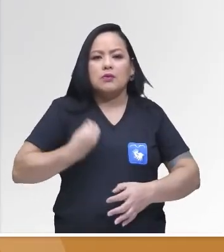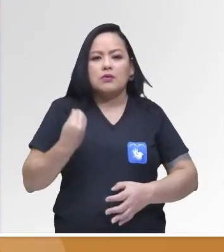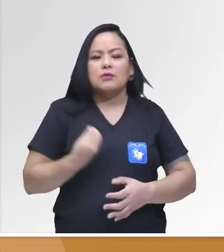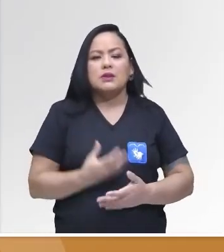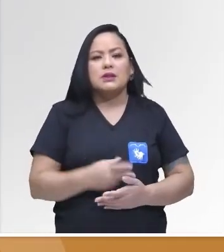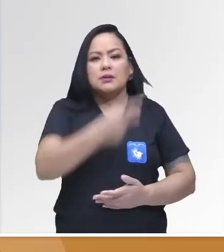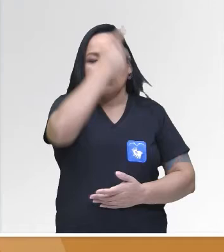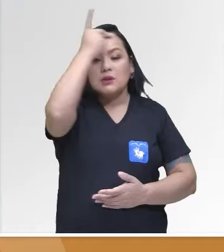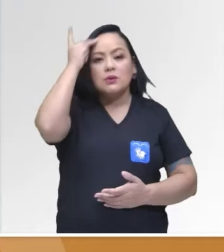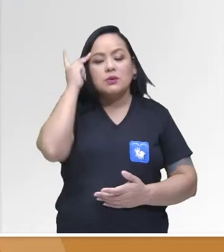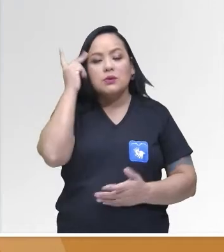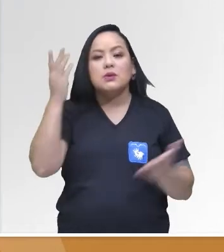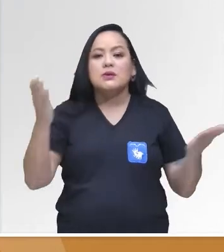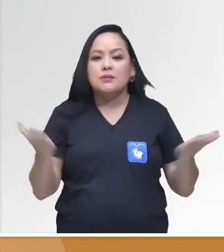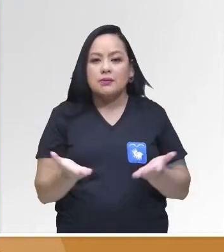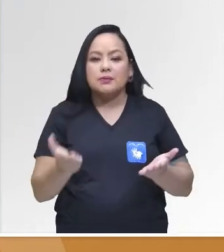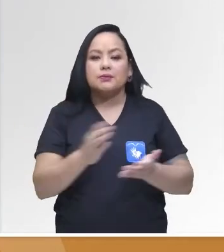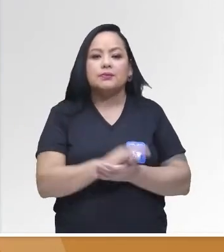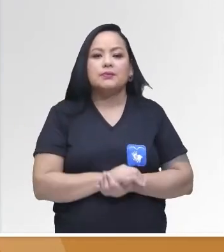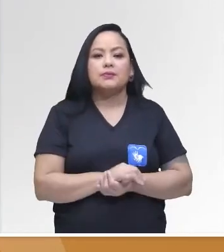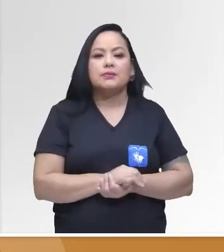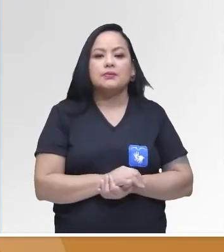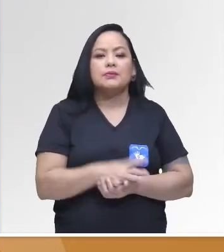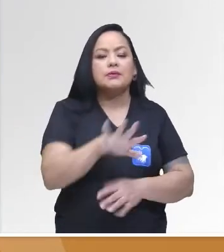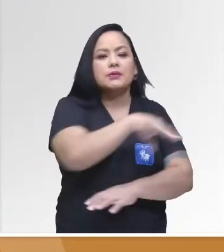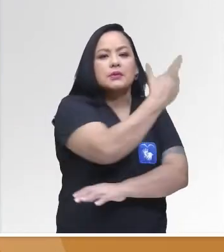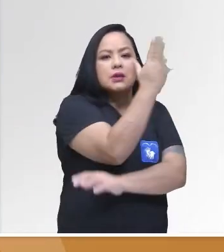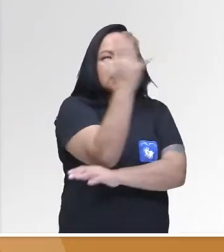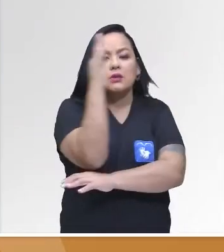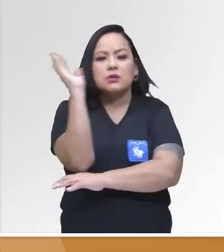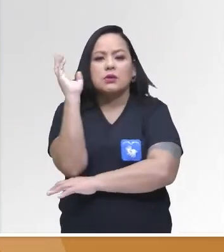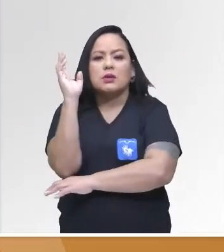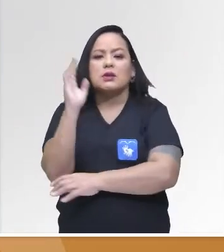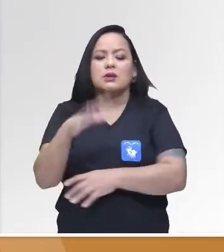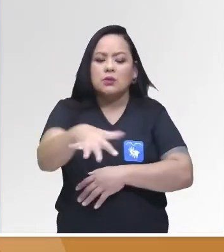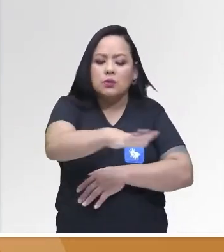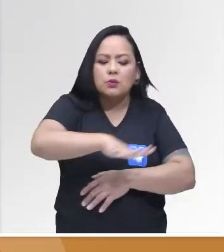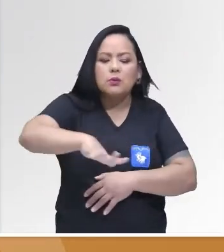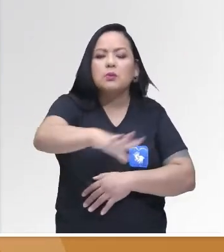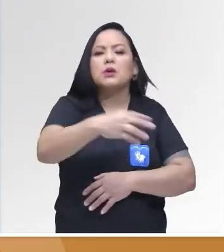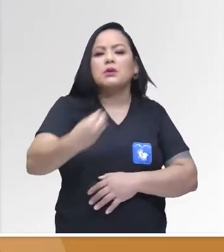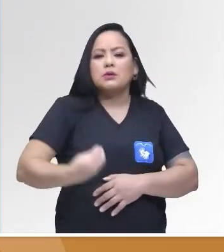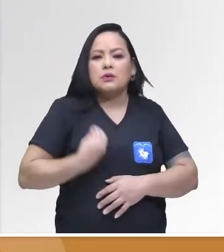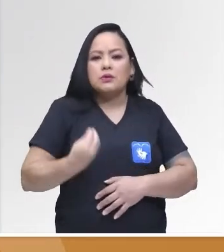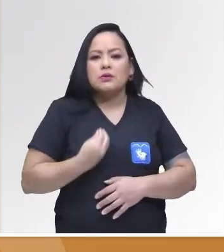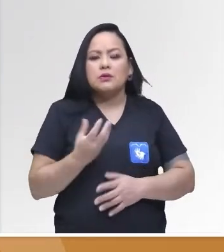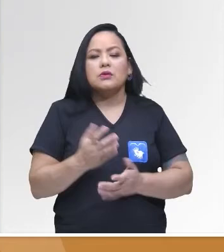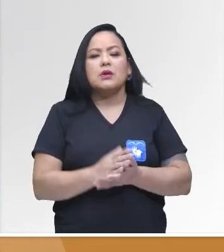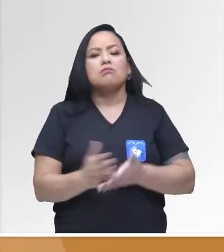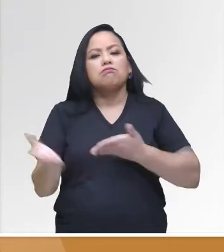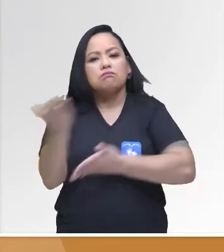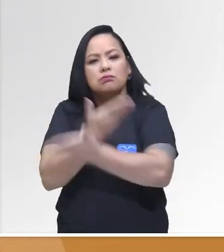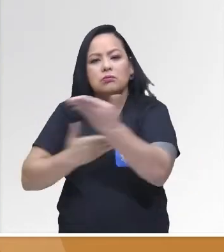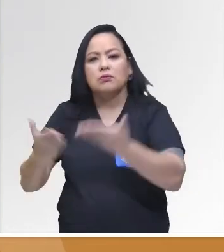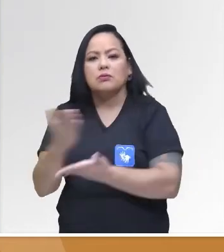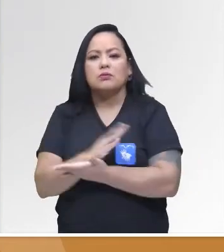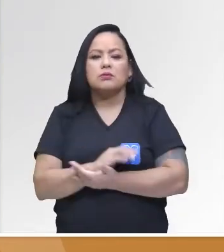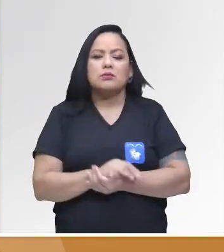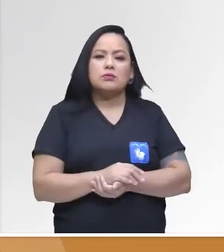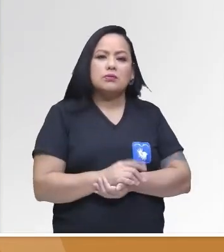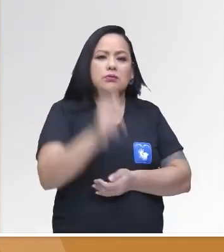daquelas pessoas. A natureza, ao meio em que vive, a convivência às